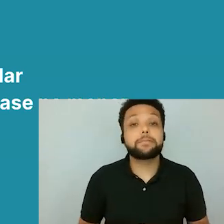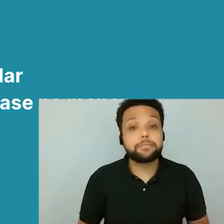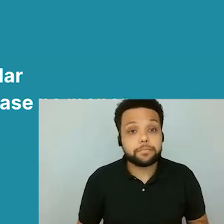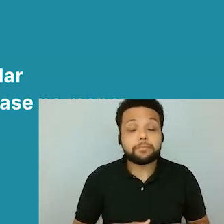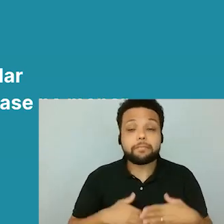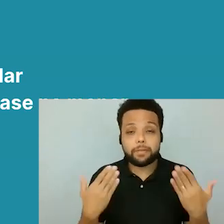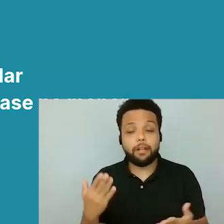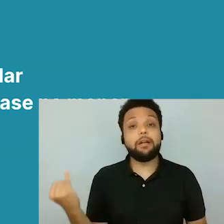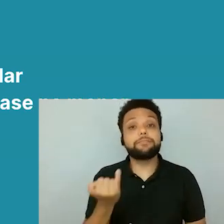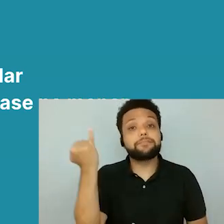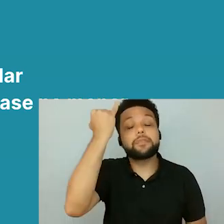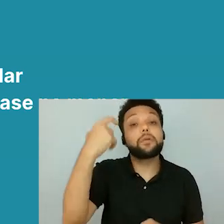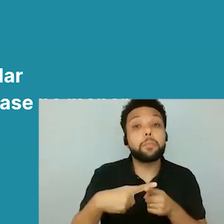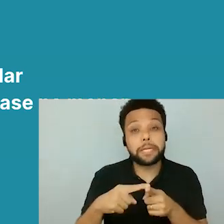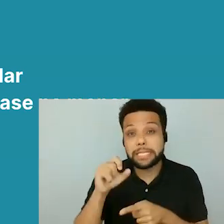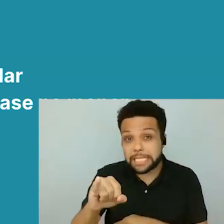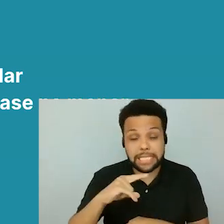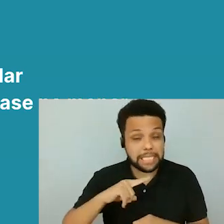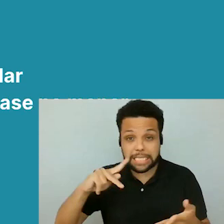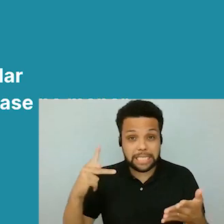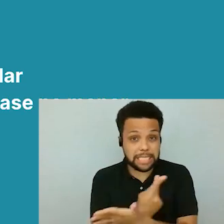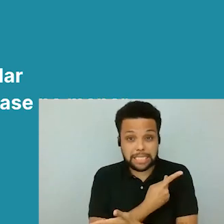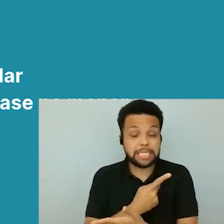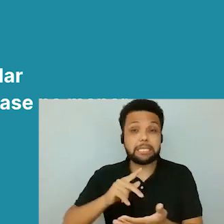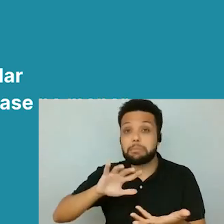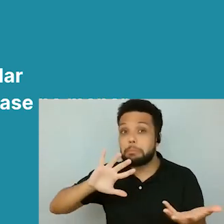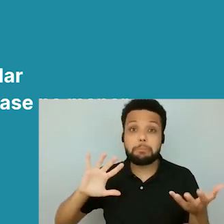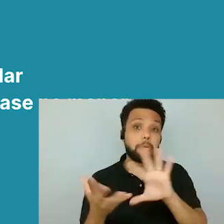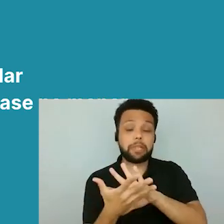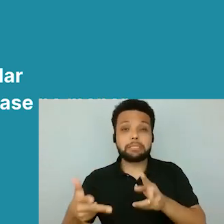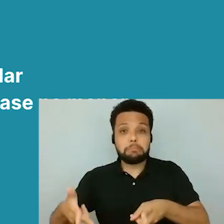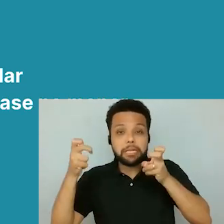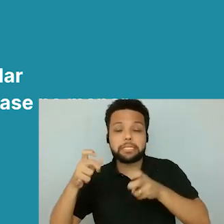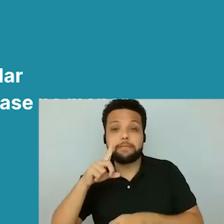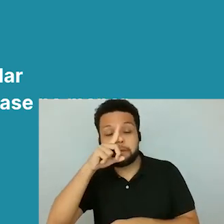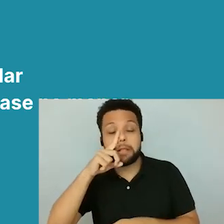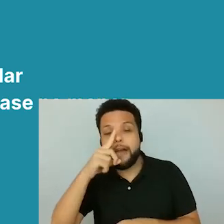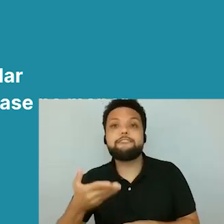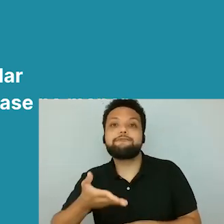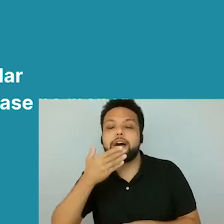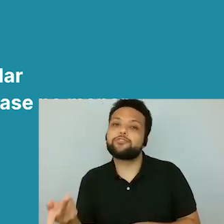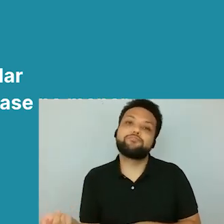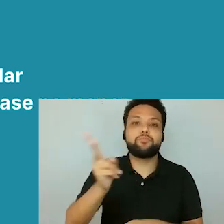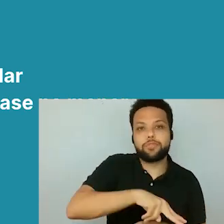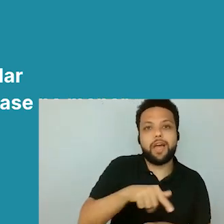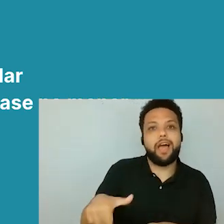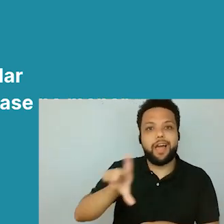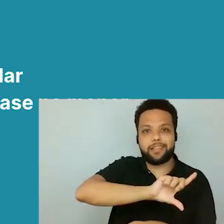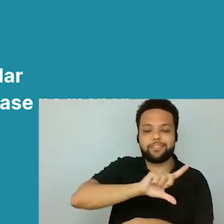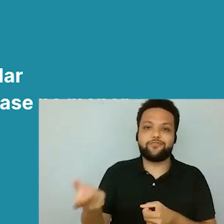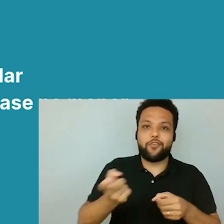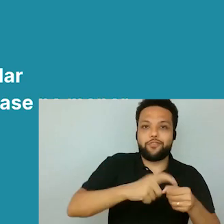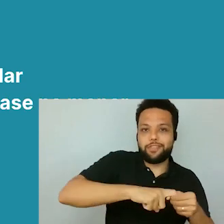Então, é importante porque se tiver alguma mudança ali que insere alguma vulnerabilidade, é fácil reverter para o estado anterior, né?